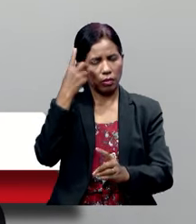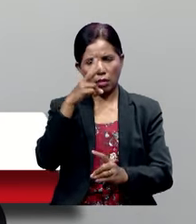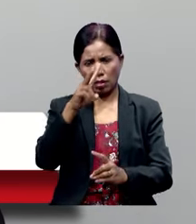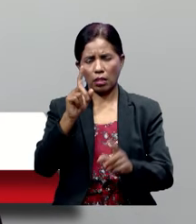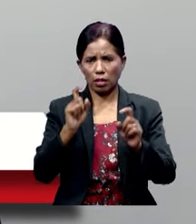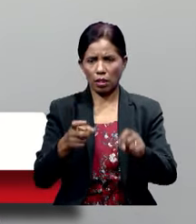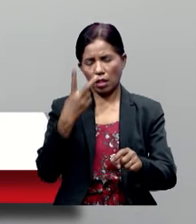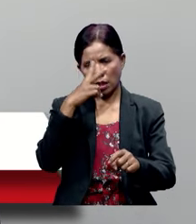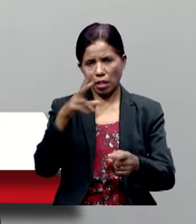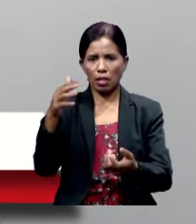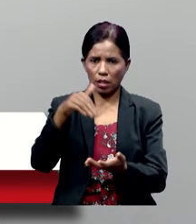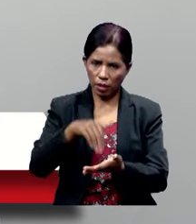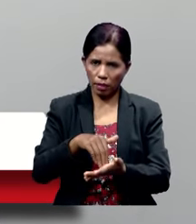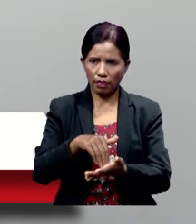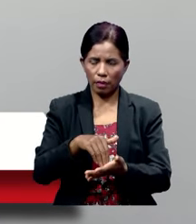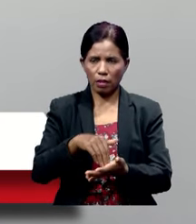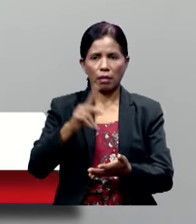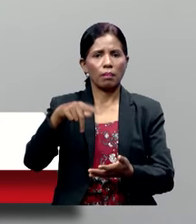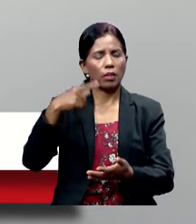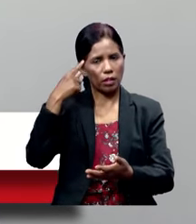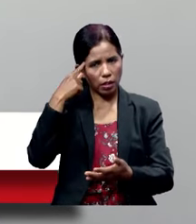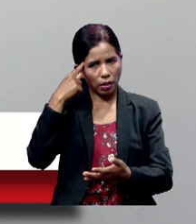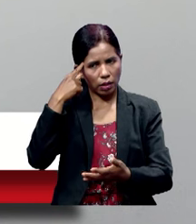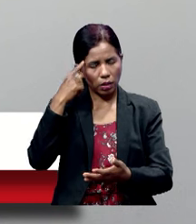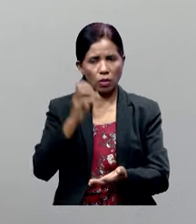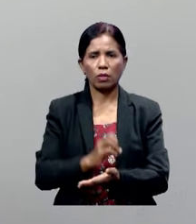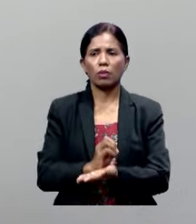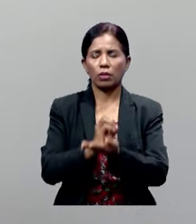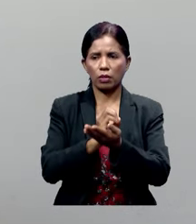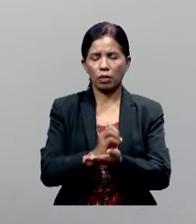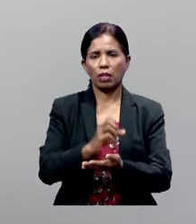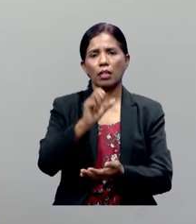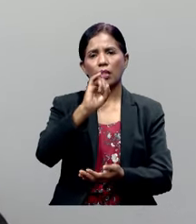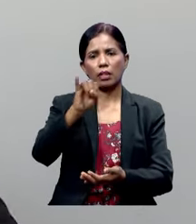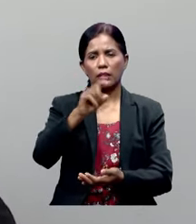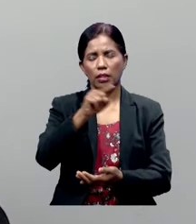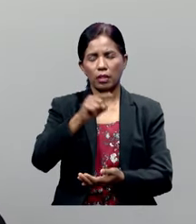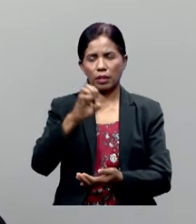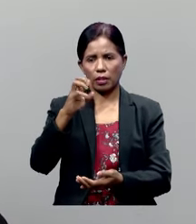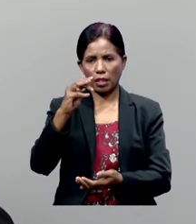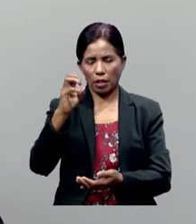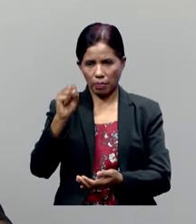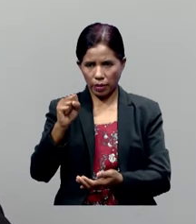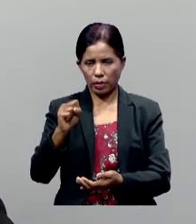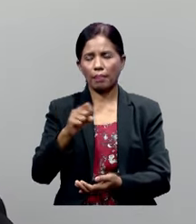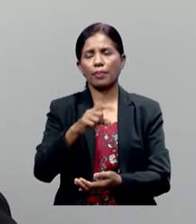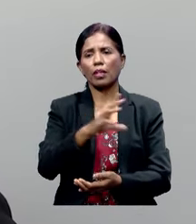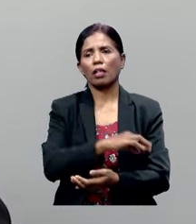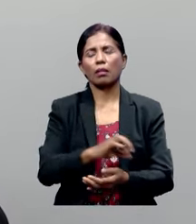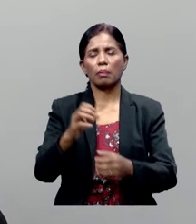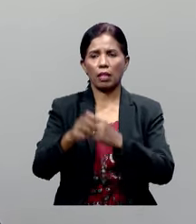halo redefini vali politika rayon yang homo James ini yang ho situasi aktual depois de 9